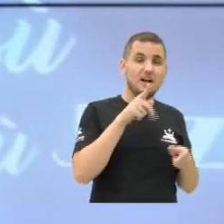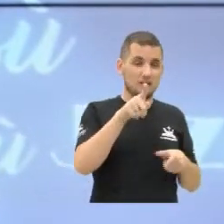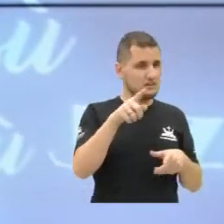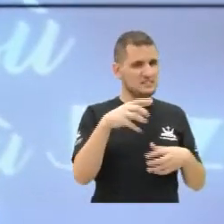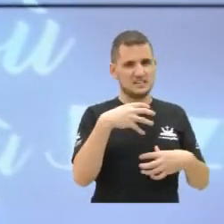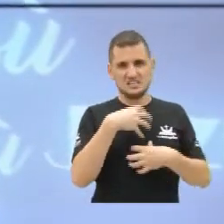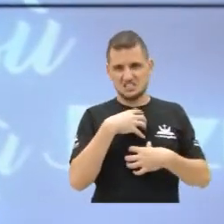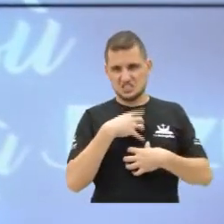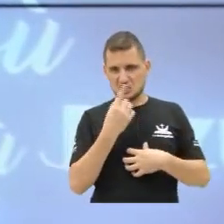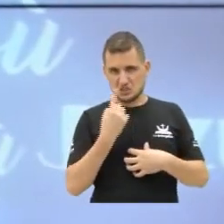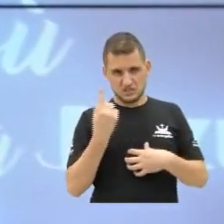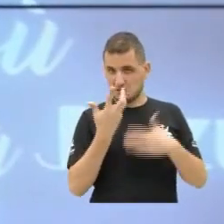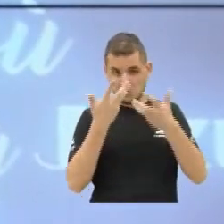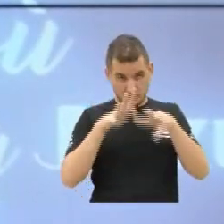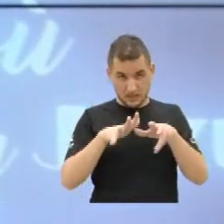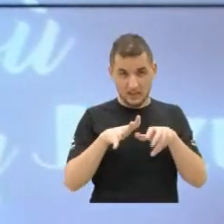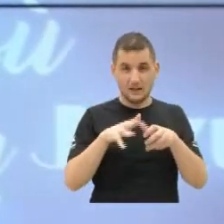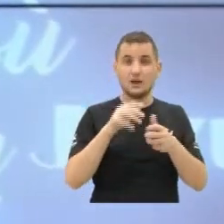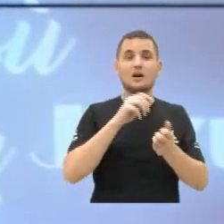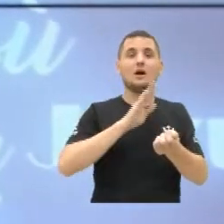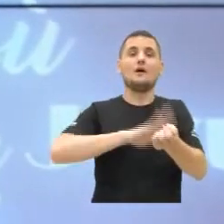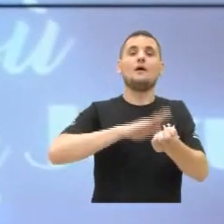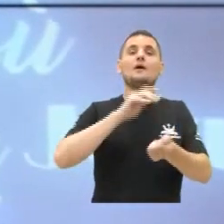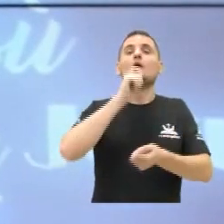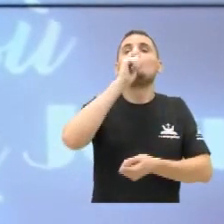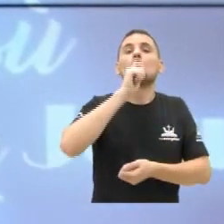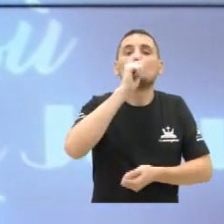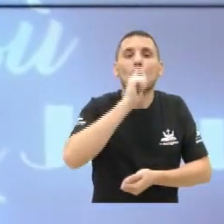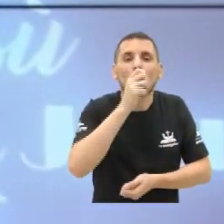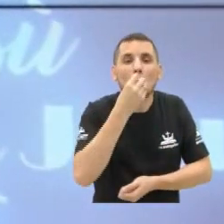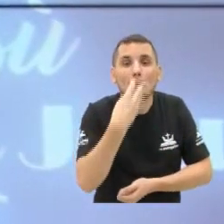Para você não se sentir só, vá para o bar beber.